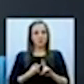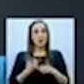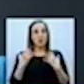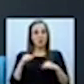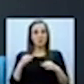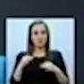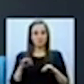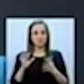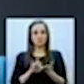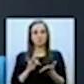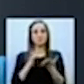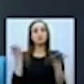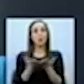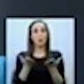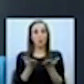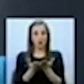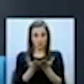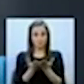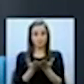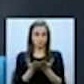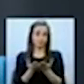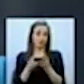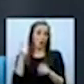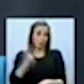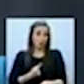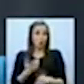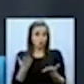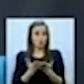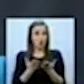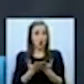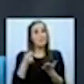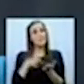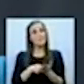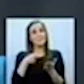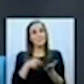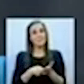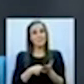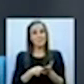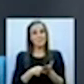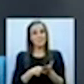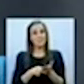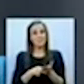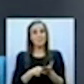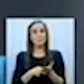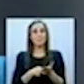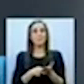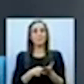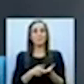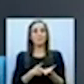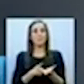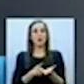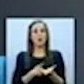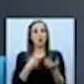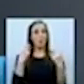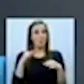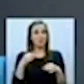Normalmente, os manuais escolares, como são o item obrigatório, pagam sempre as críticas todas, não é? E normalmente não